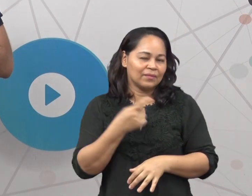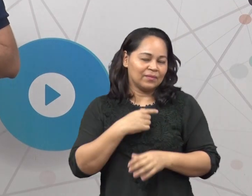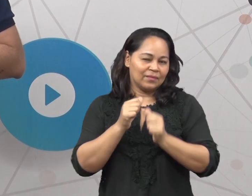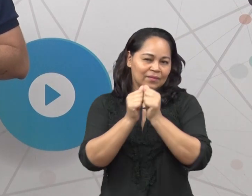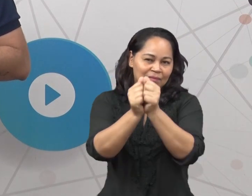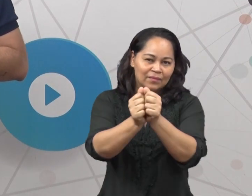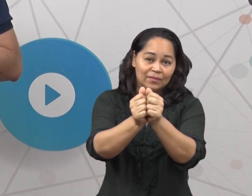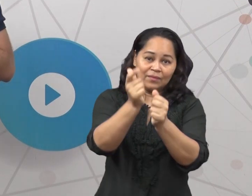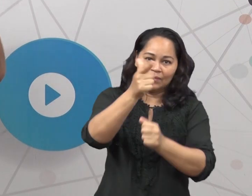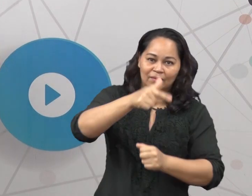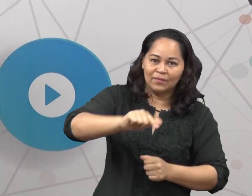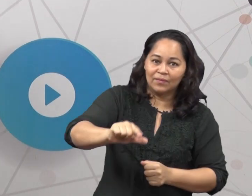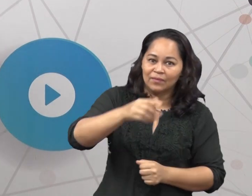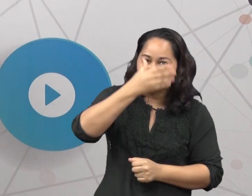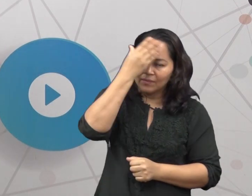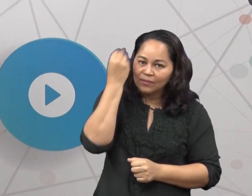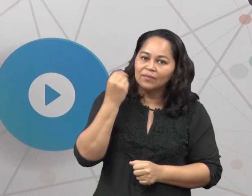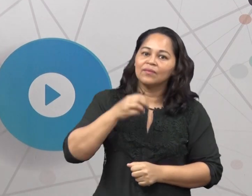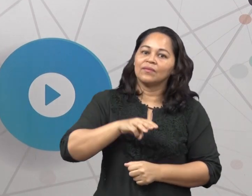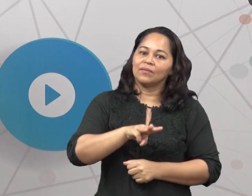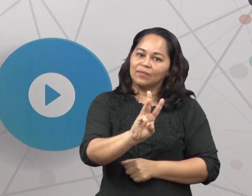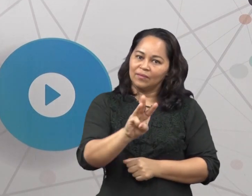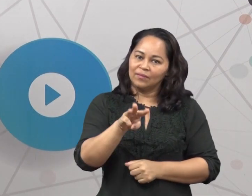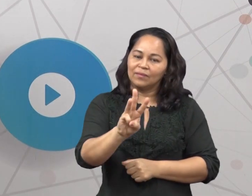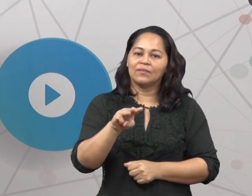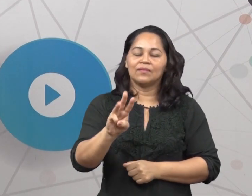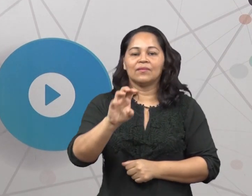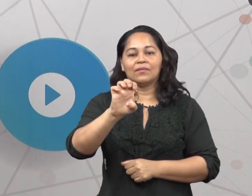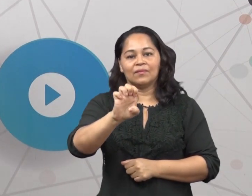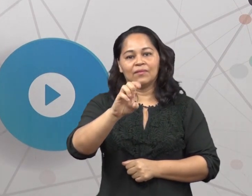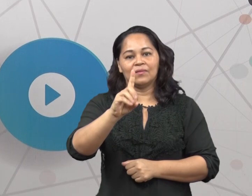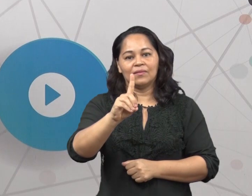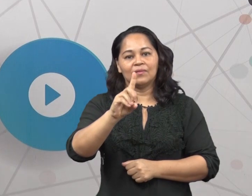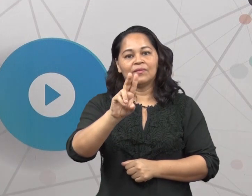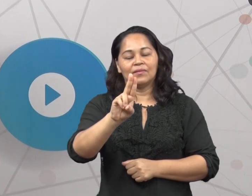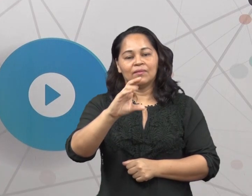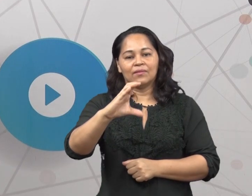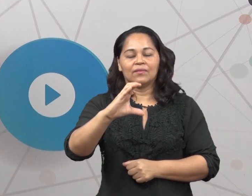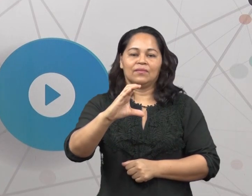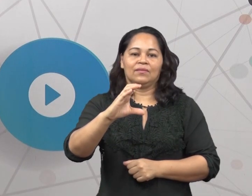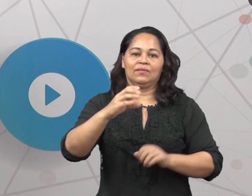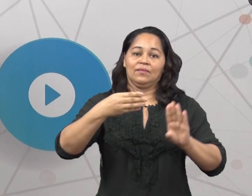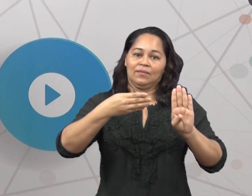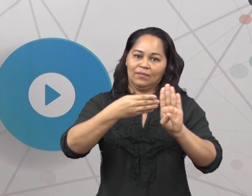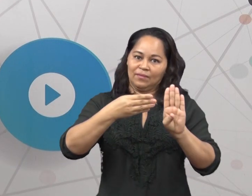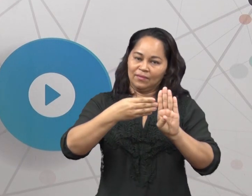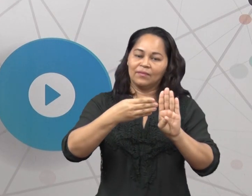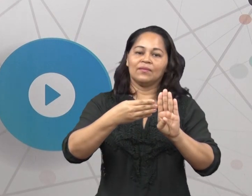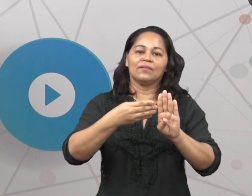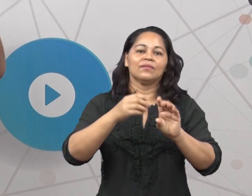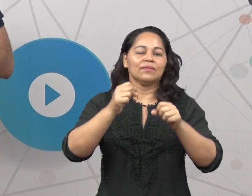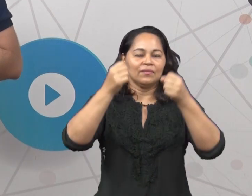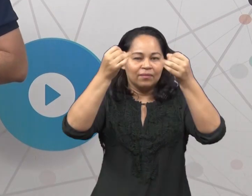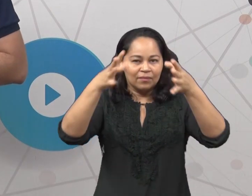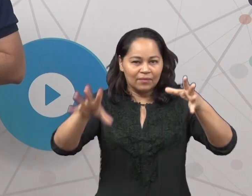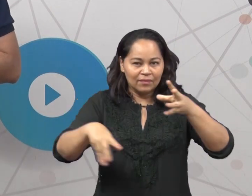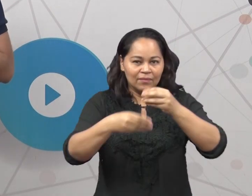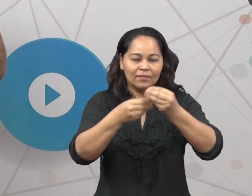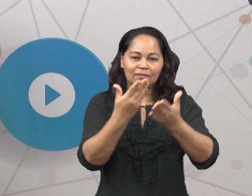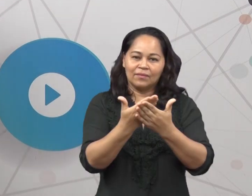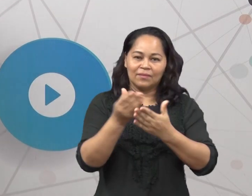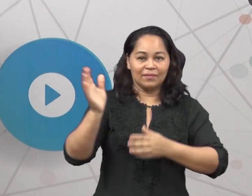esqueça de acessar a plataforma Eduque para vocês verem as nossas aulas complementares, ok? Até mais!